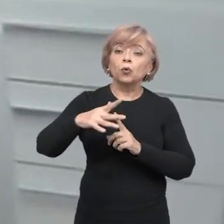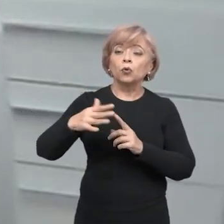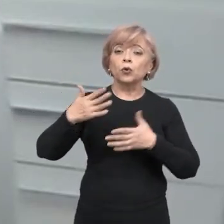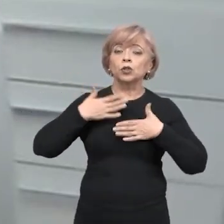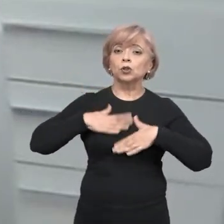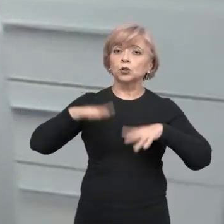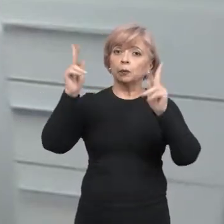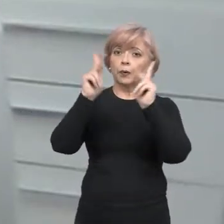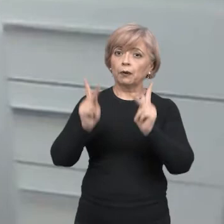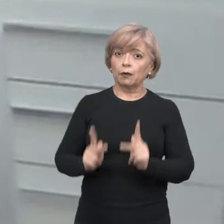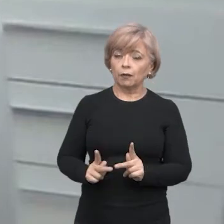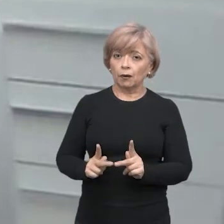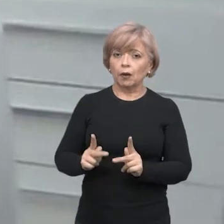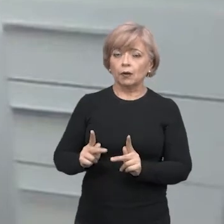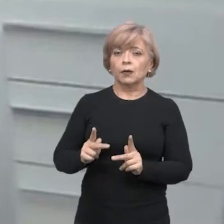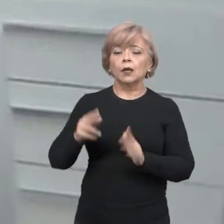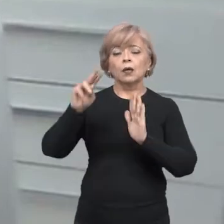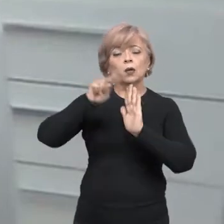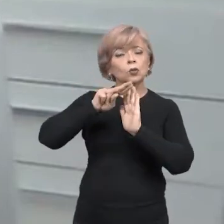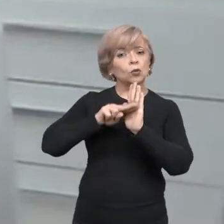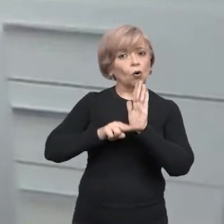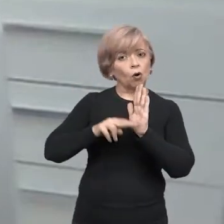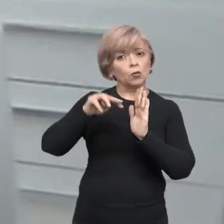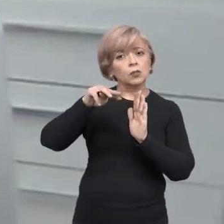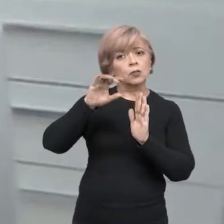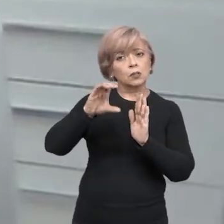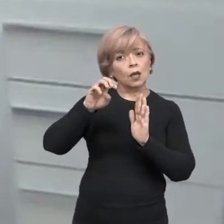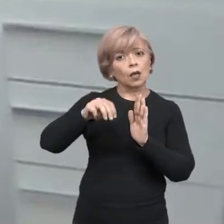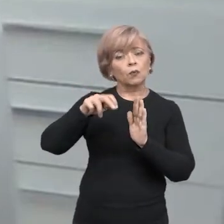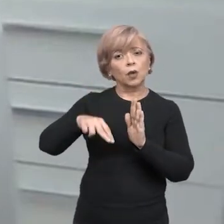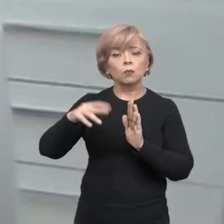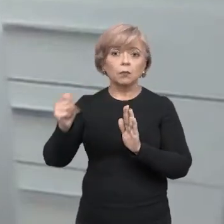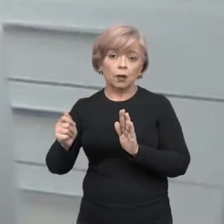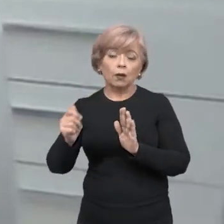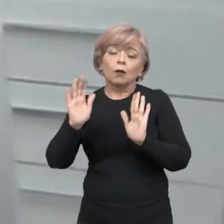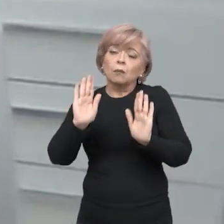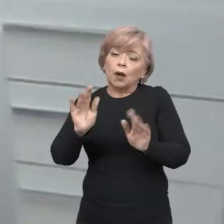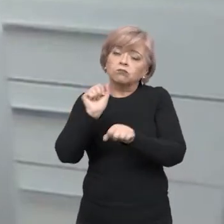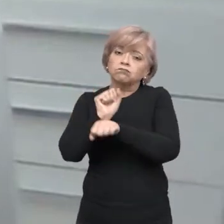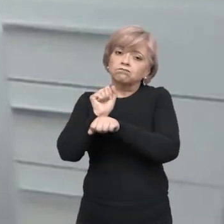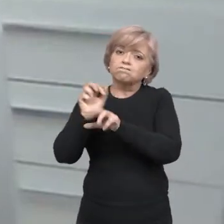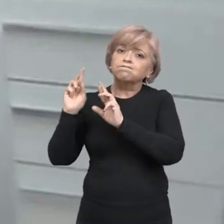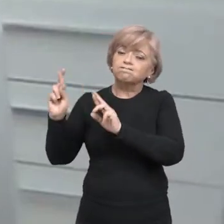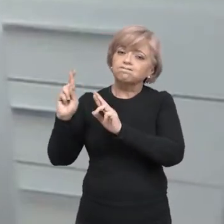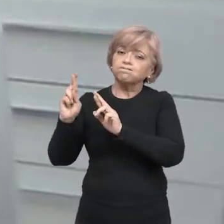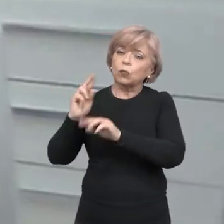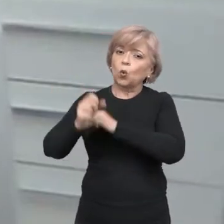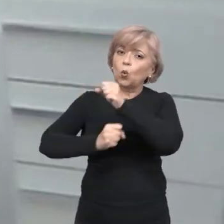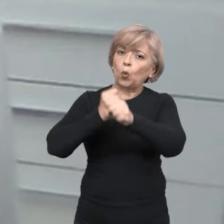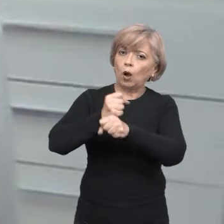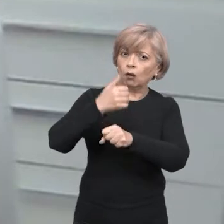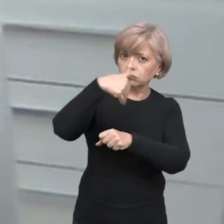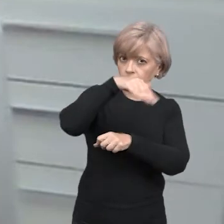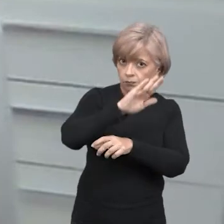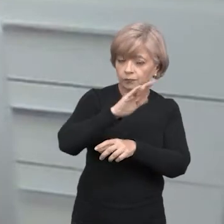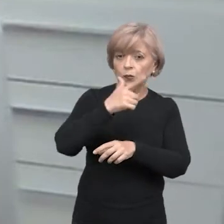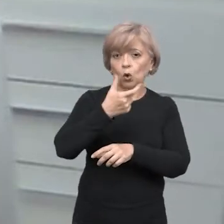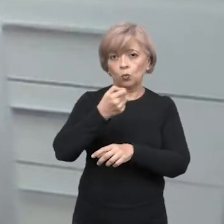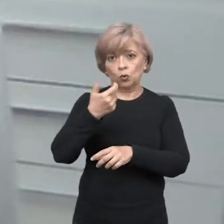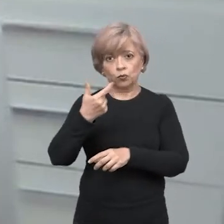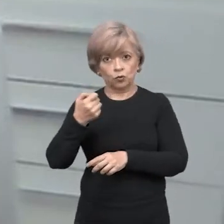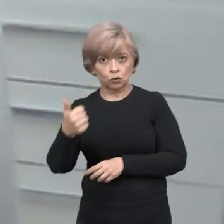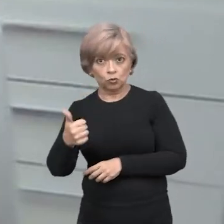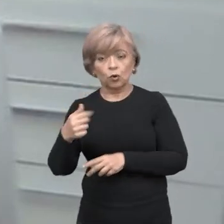normas Encantadas pelo cnmp Mas é isso Ficou para o ano que vem porque como todos sabe a